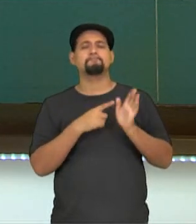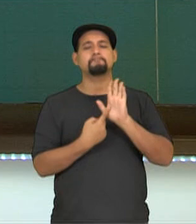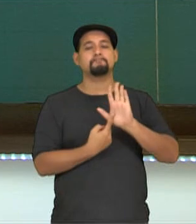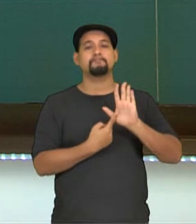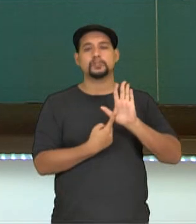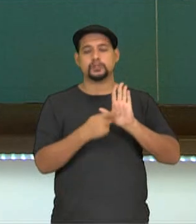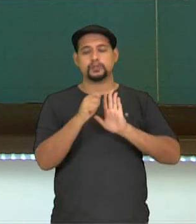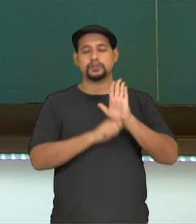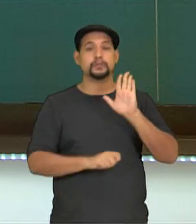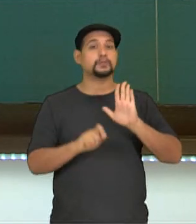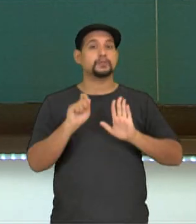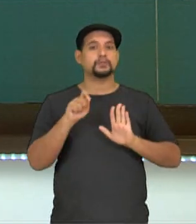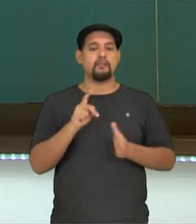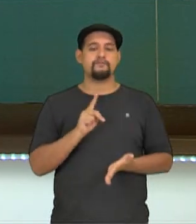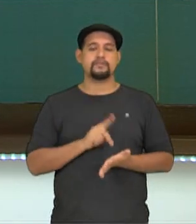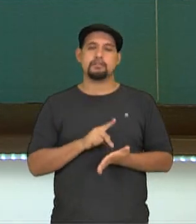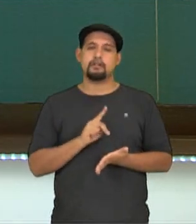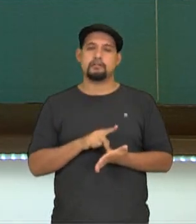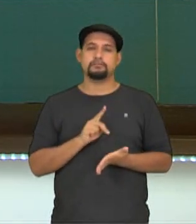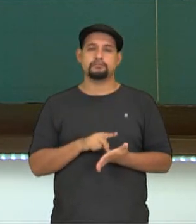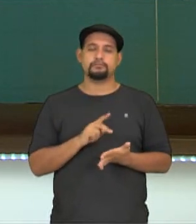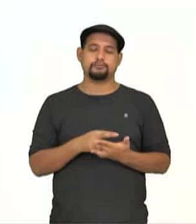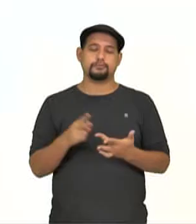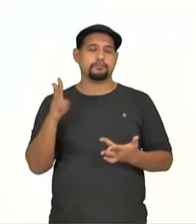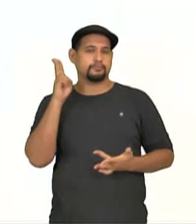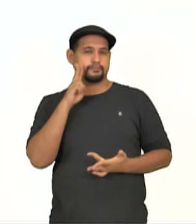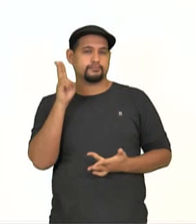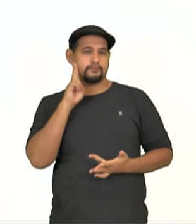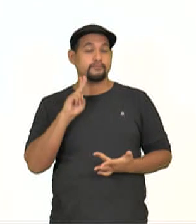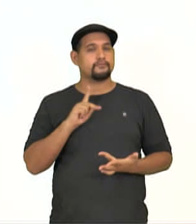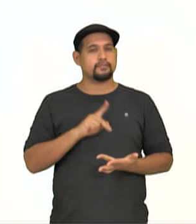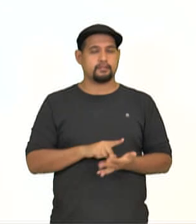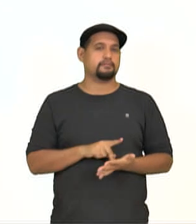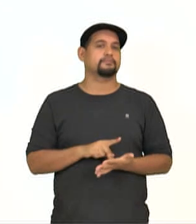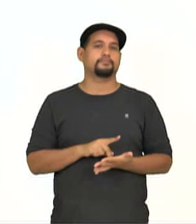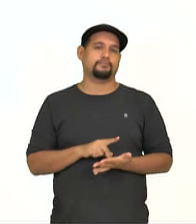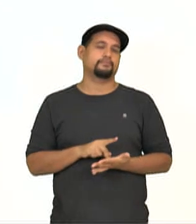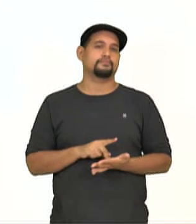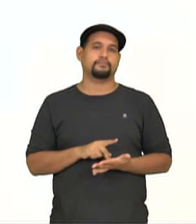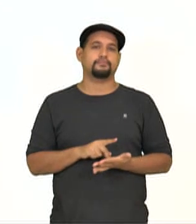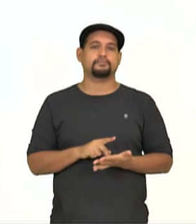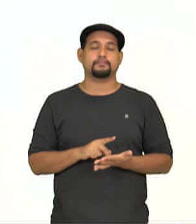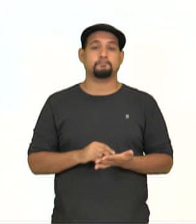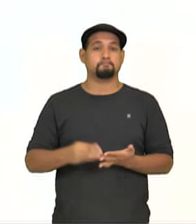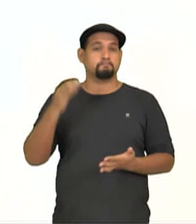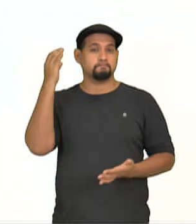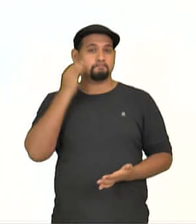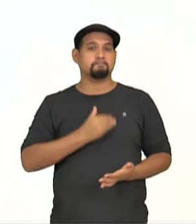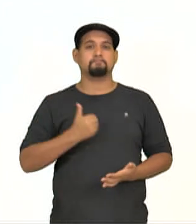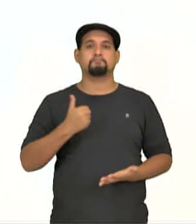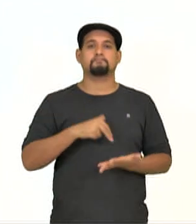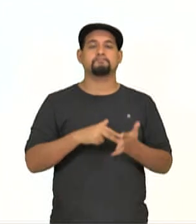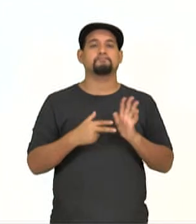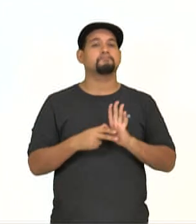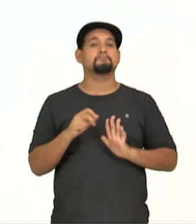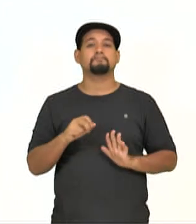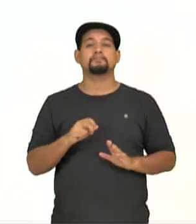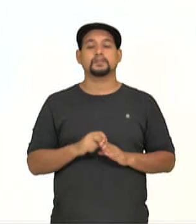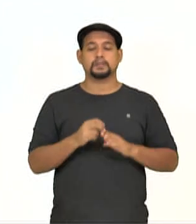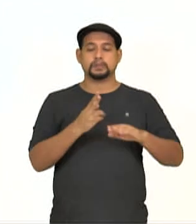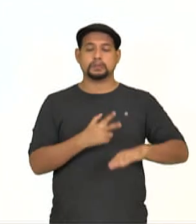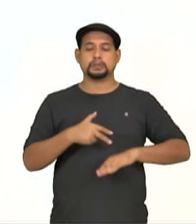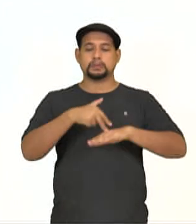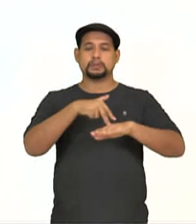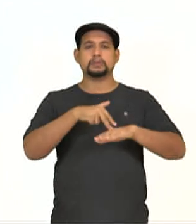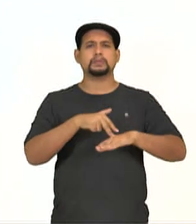em seus textos a realidade, fatos históricos, reais. Dom Pedro I foi o protagonista